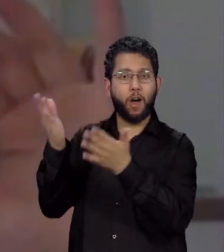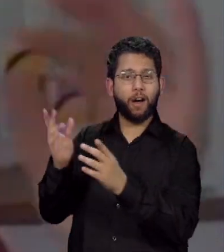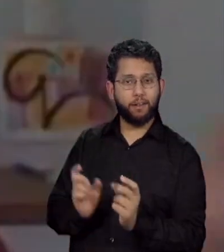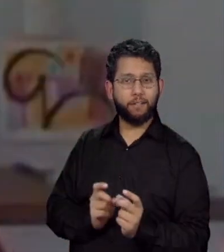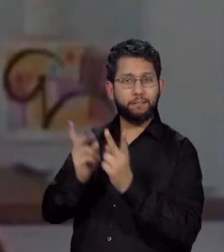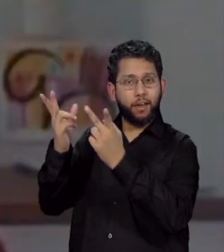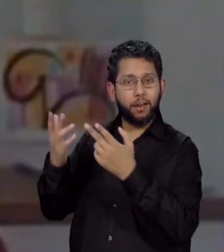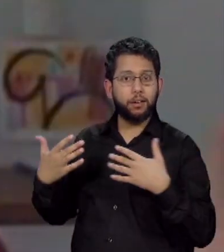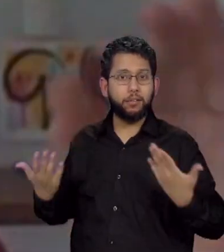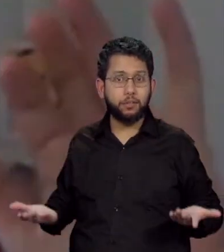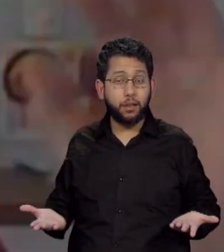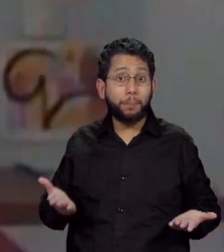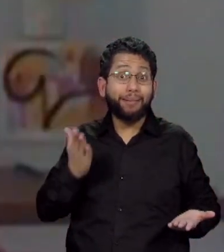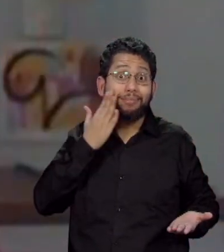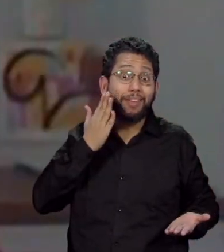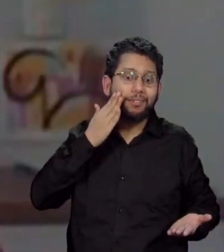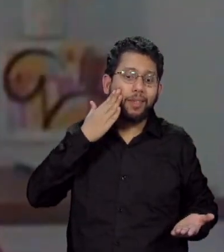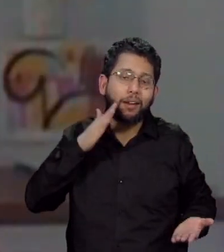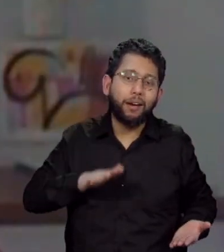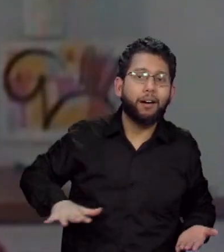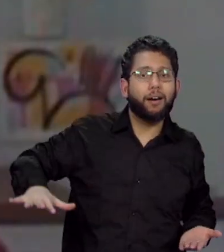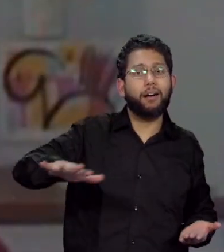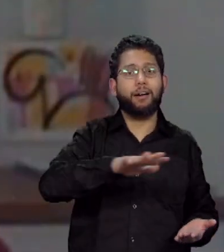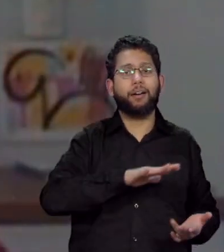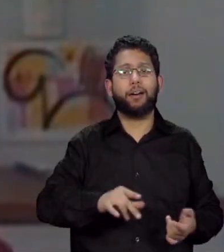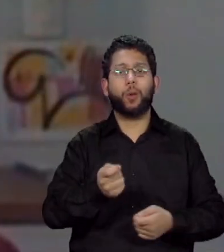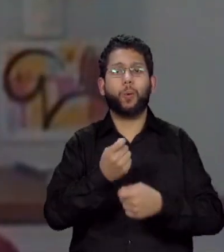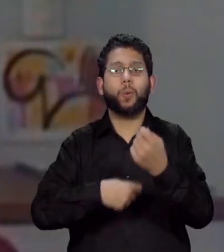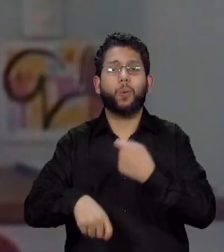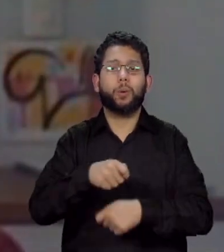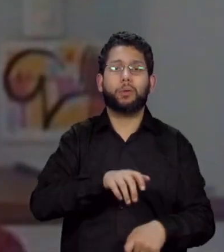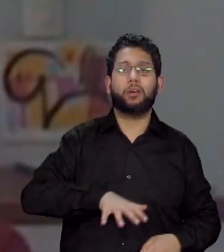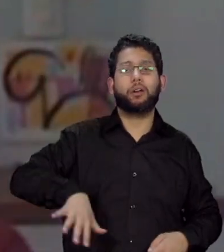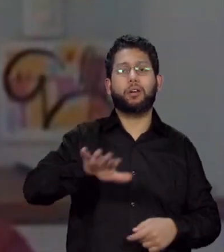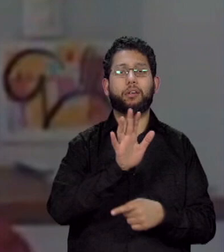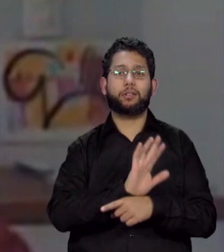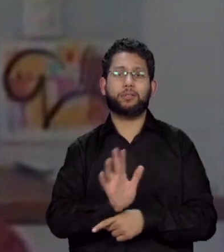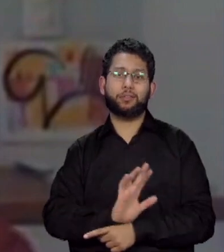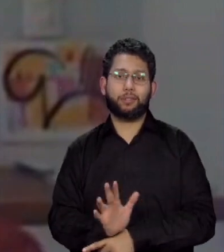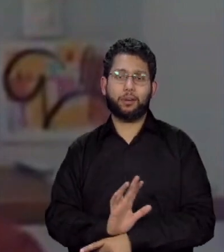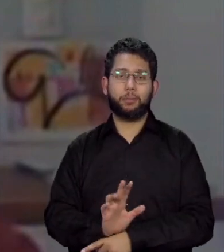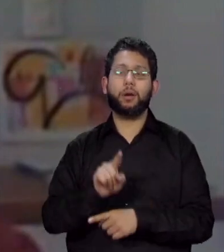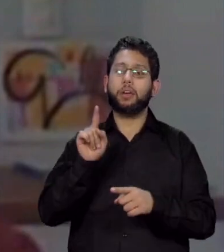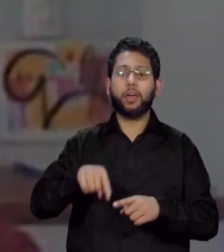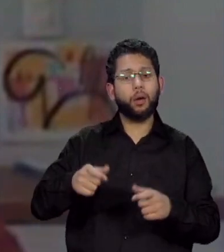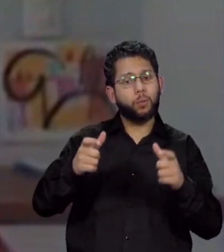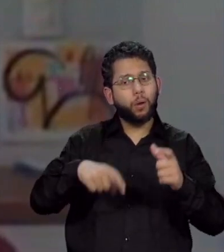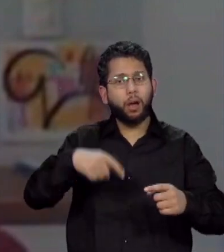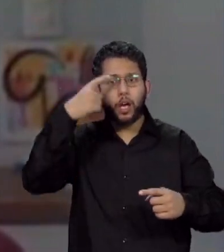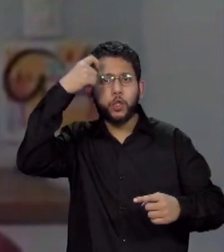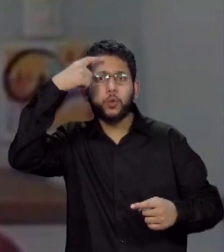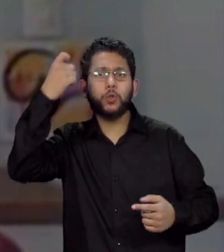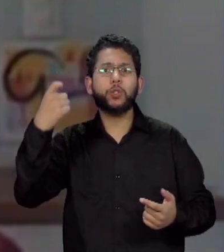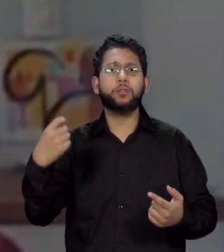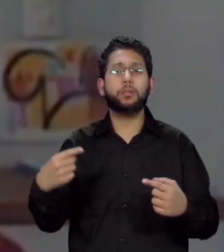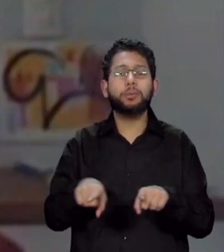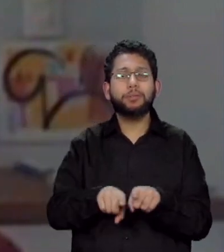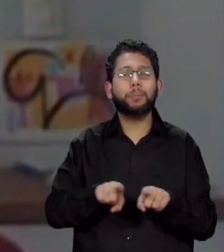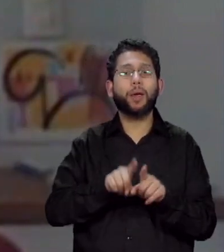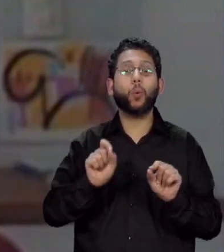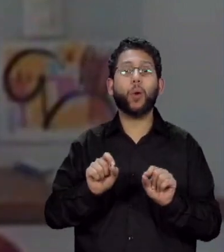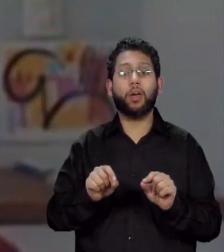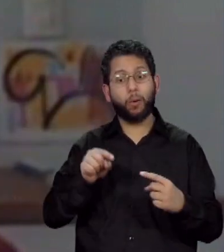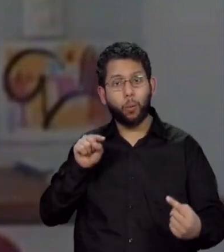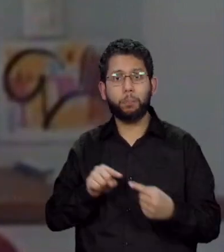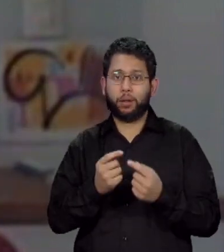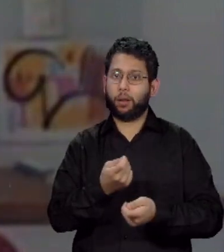esse universo mais macro, né, da macroeconomia dessa área, que é uma área criativa, mas que também é uma área